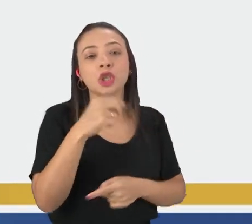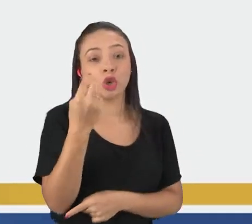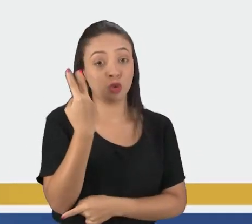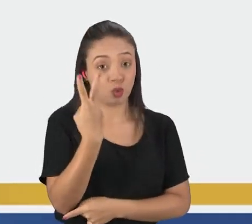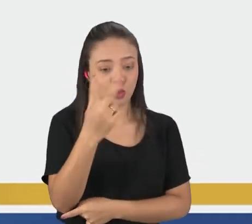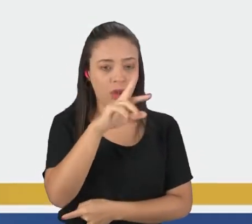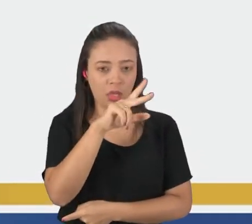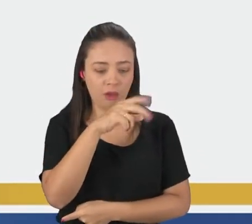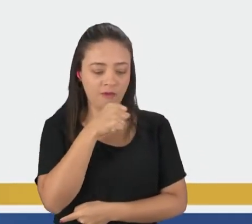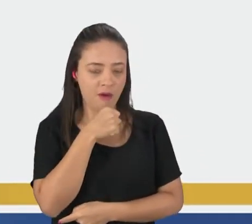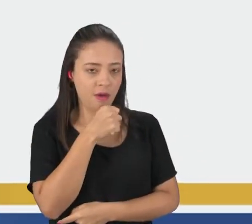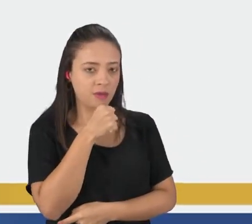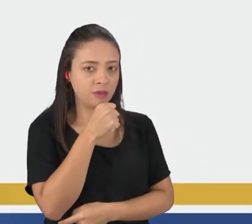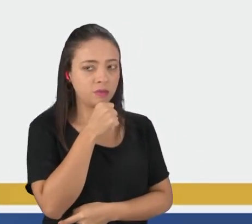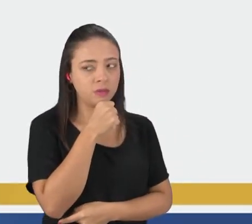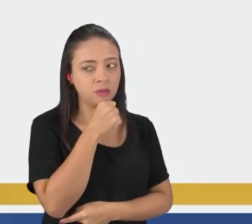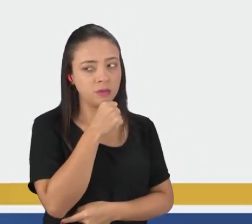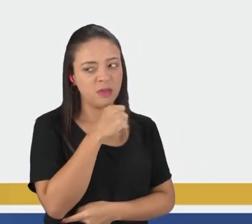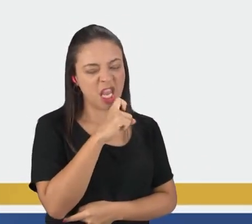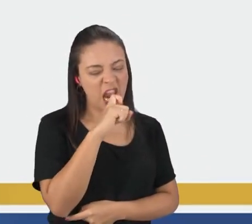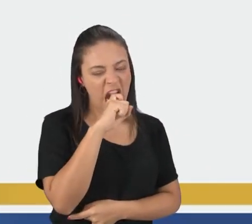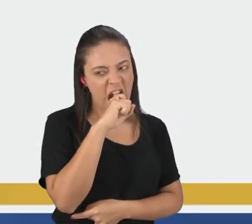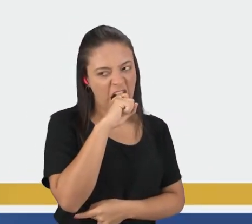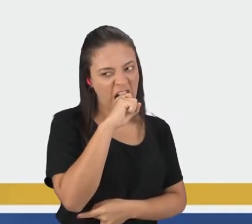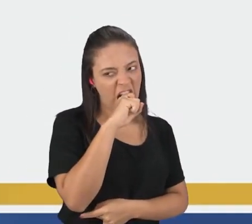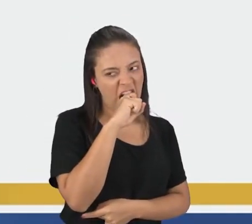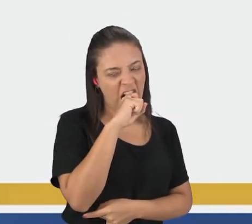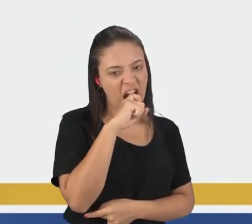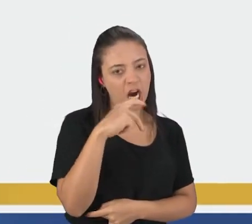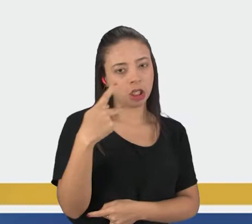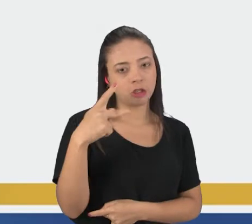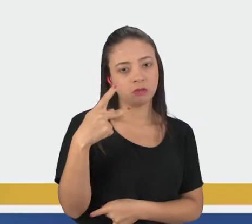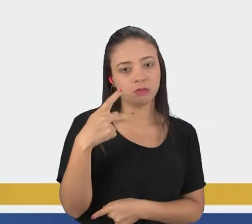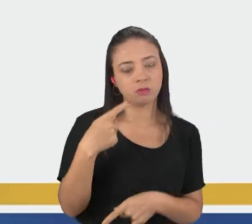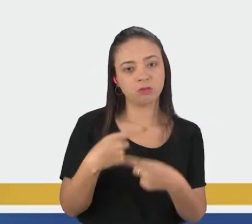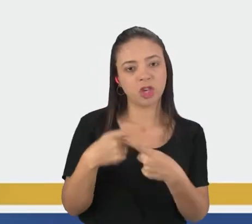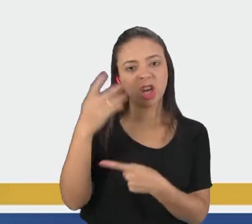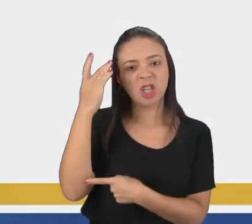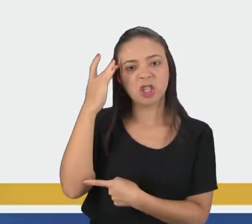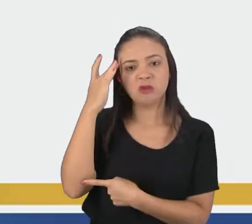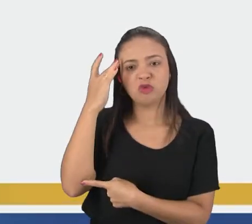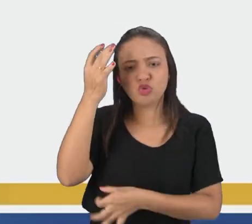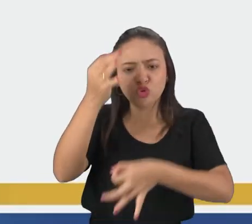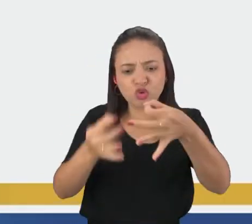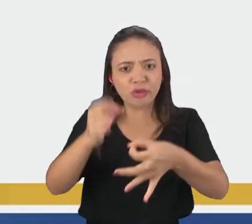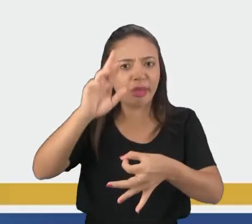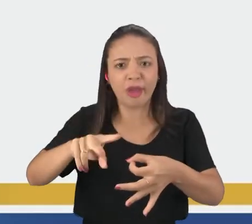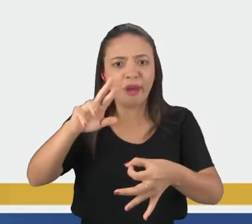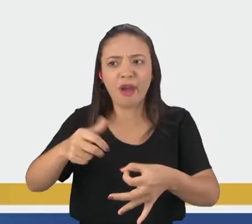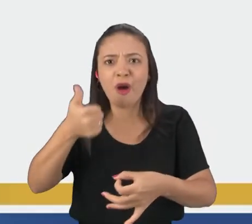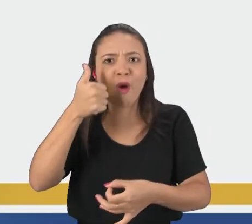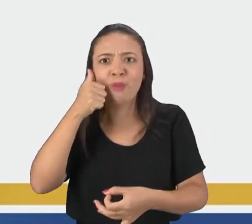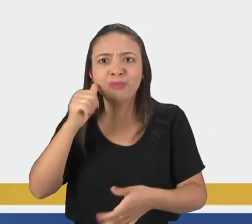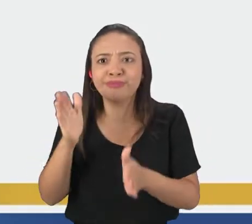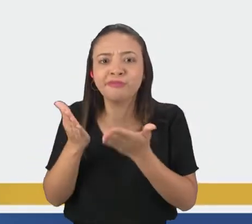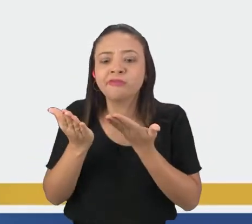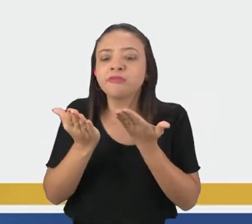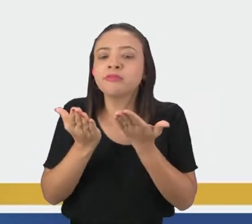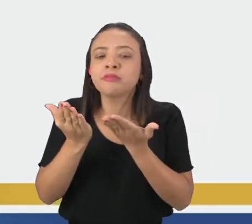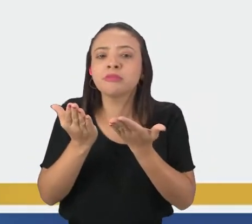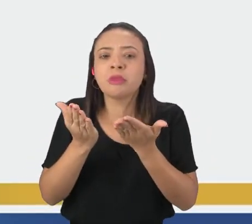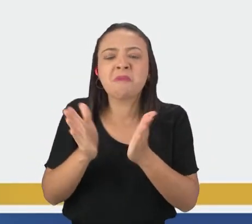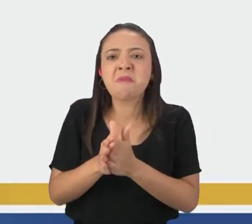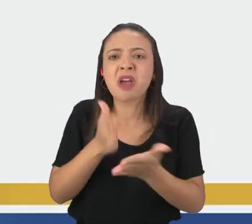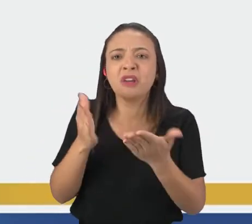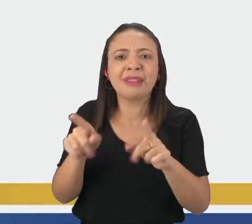dois irmãos mais velhos morriam de inveja de Yara, achando injusto que uma mulher tivesse tantos atributos e fosse